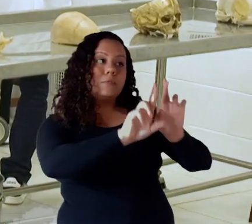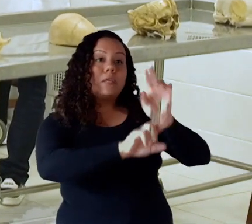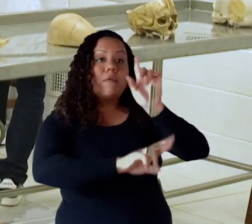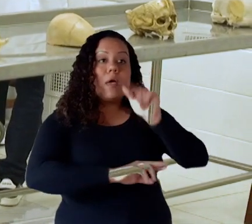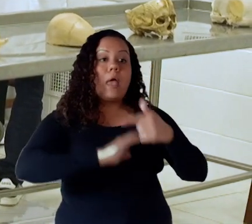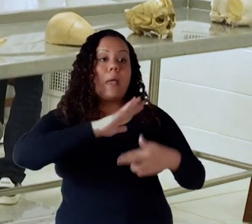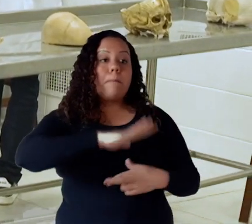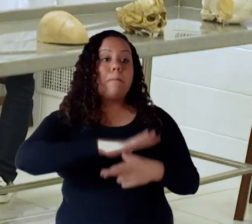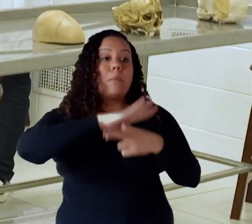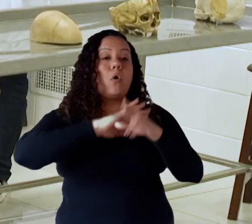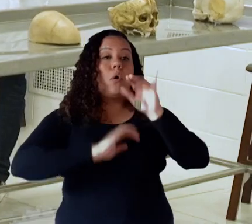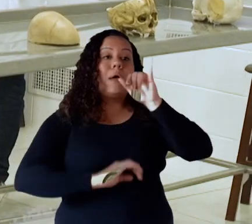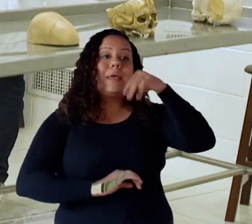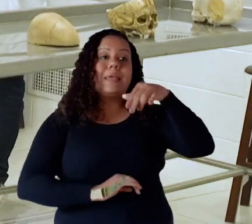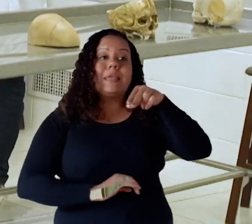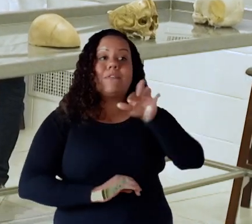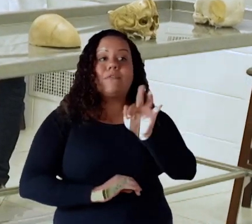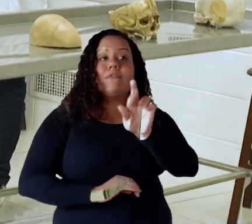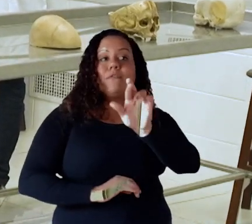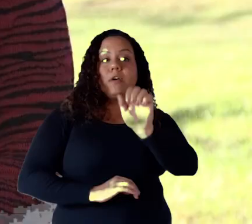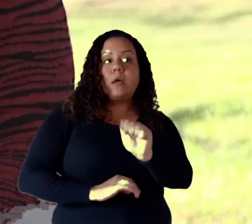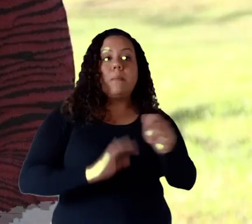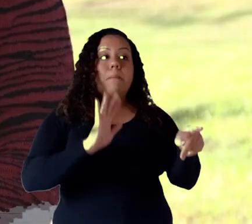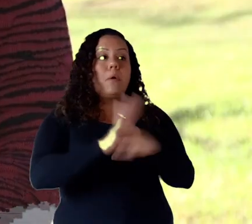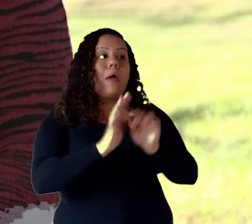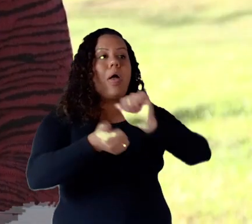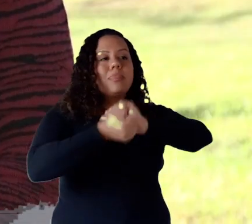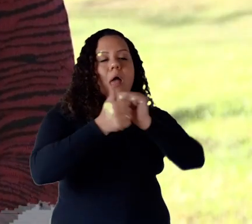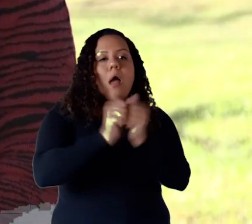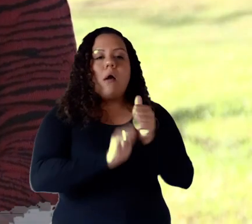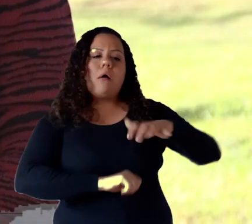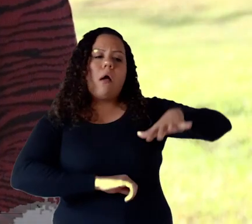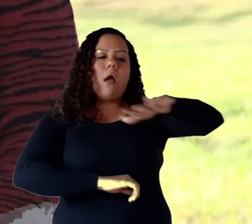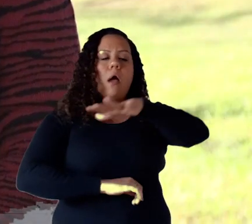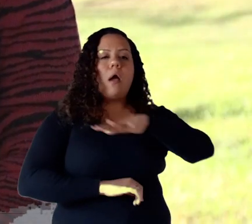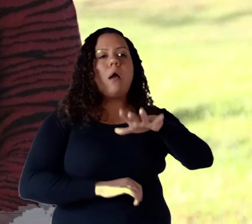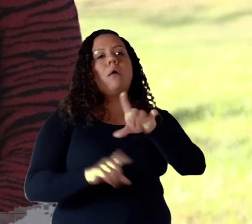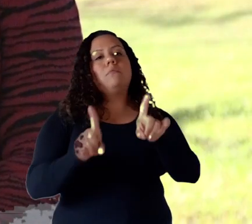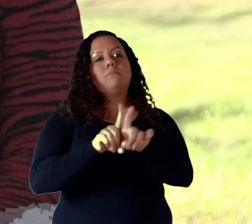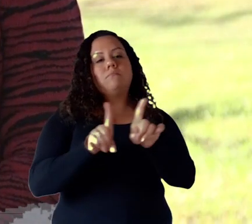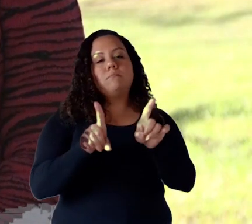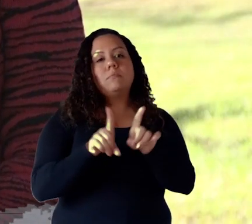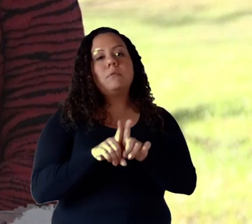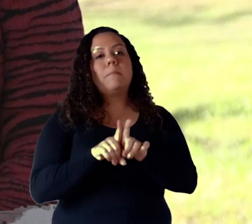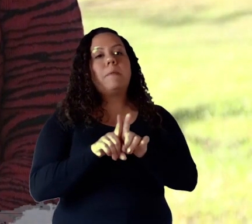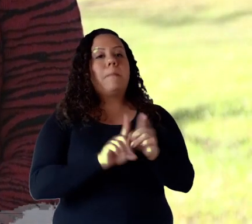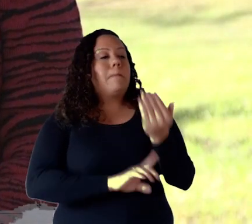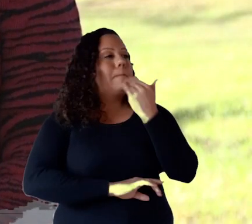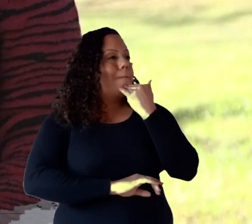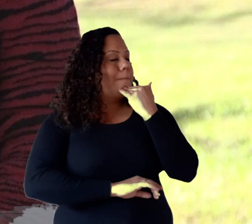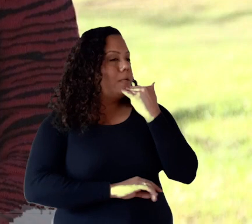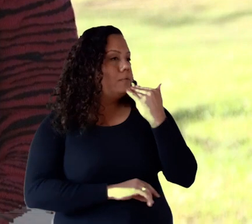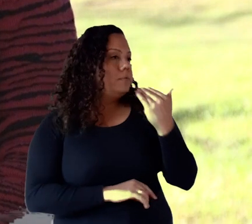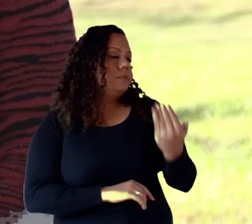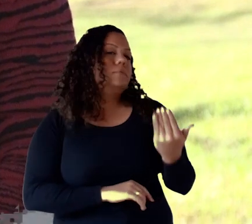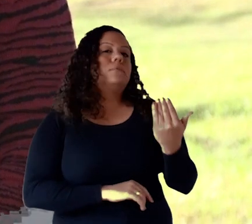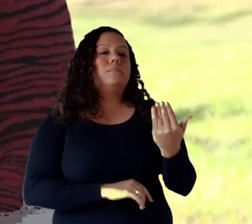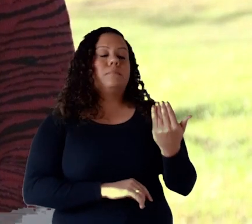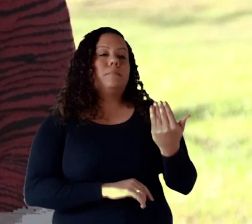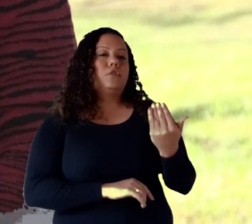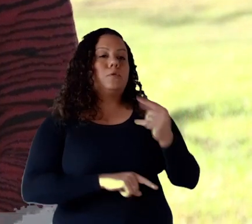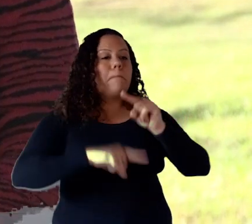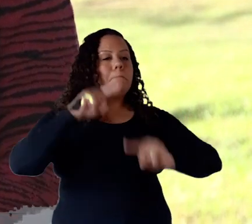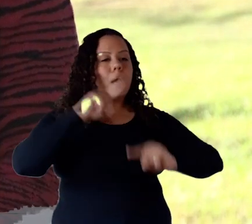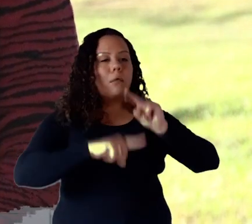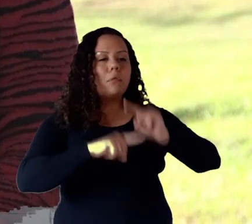dos trabalhadores, ficou responsável pela pró-infra, né, a questão das adaptações dos